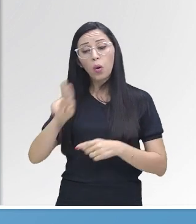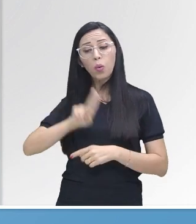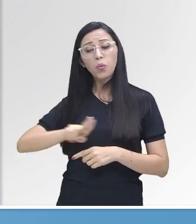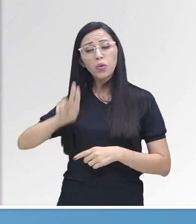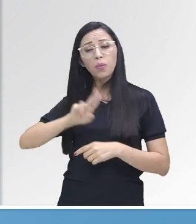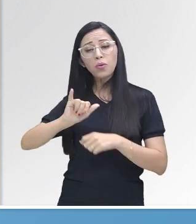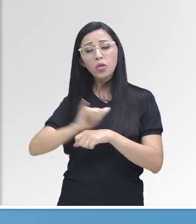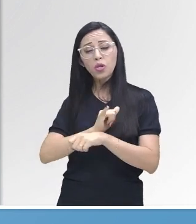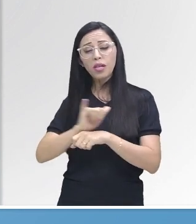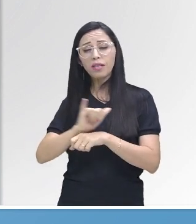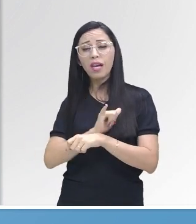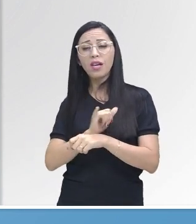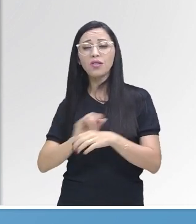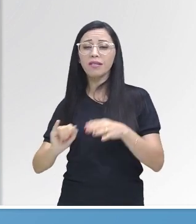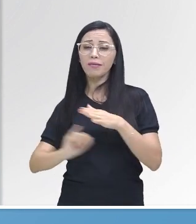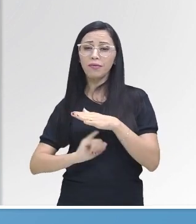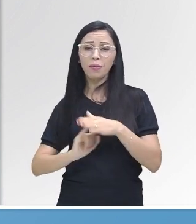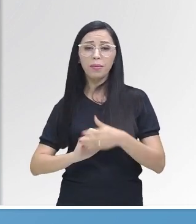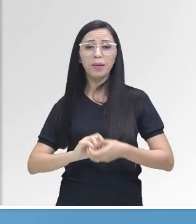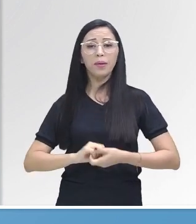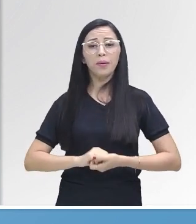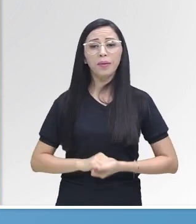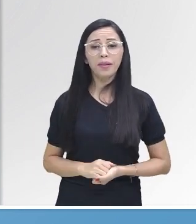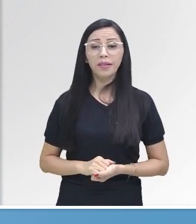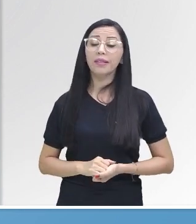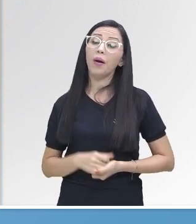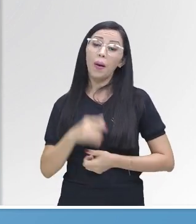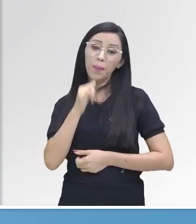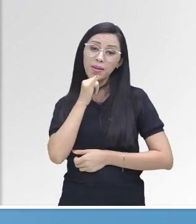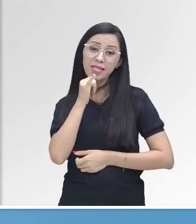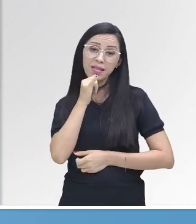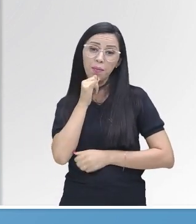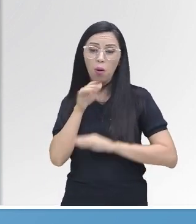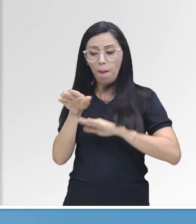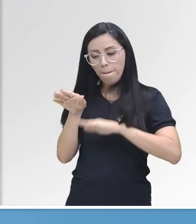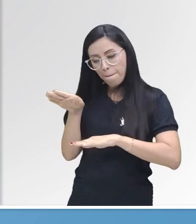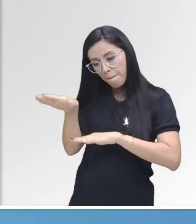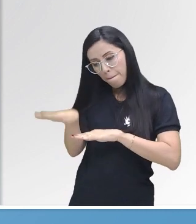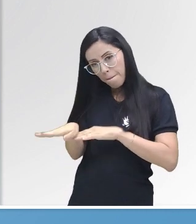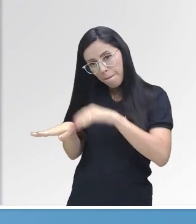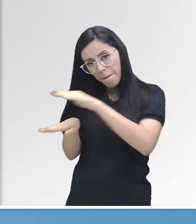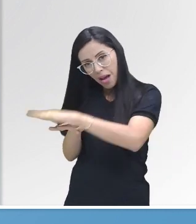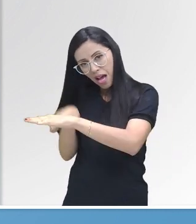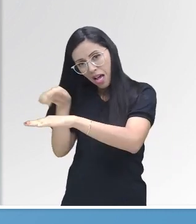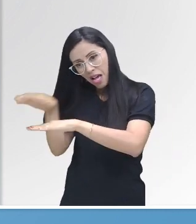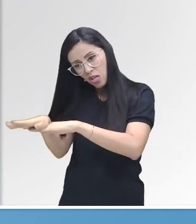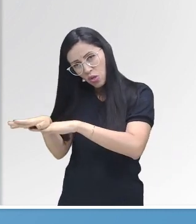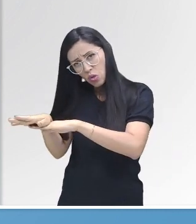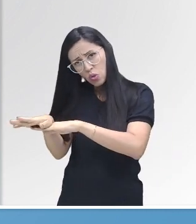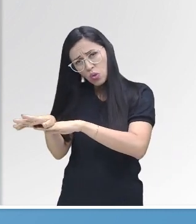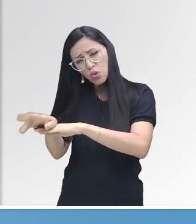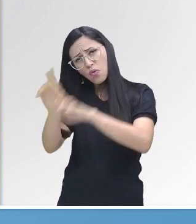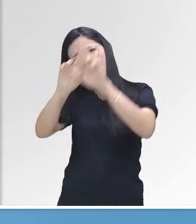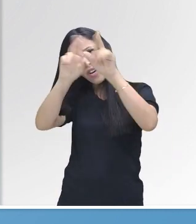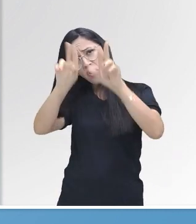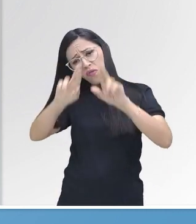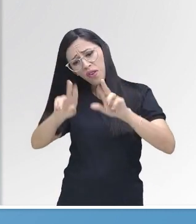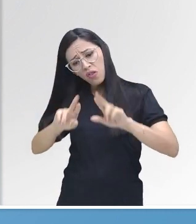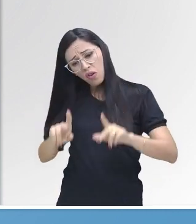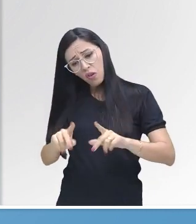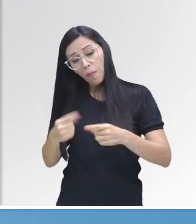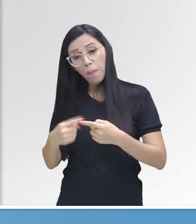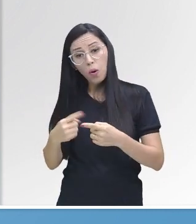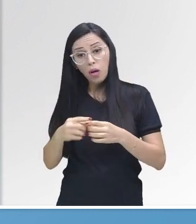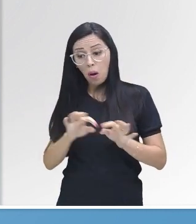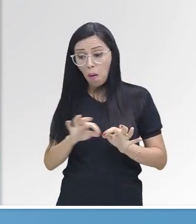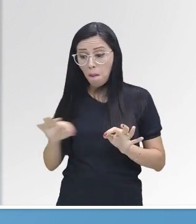caso, nossos passos. Por isso não deu certo aquele tamanho, porque não é uma medida padrão, né? É